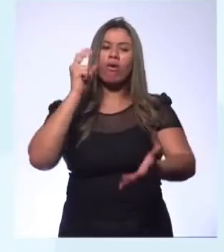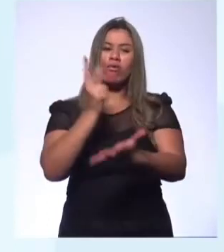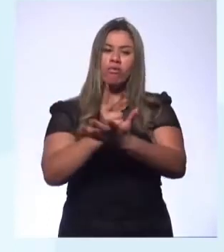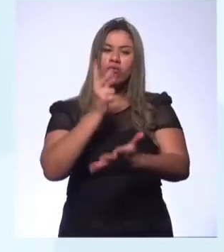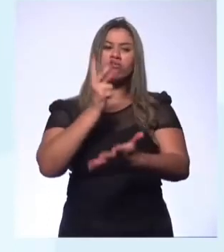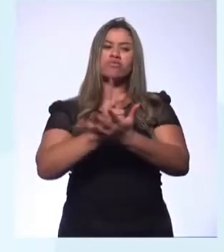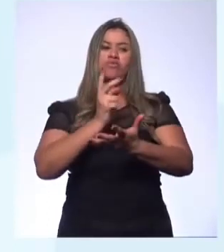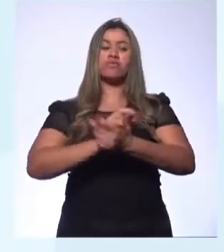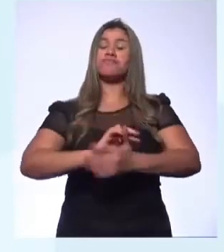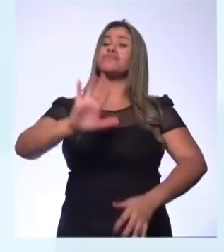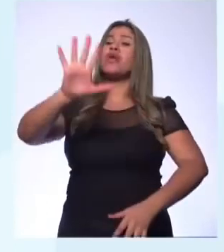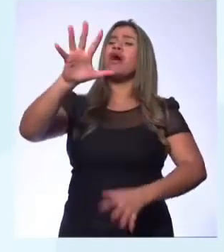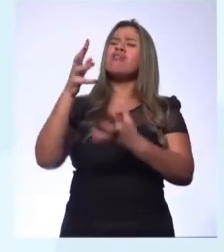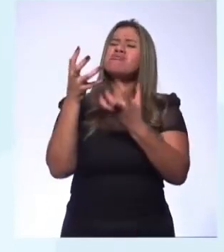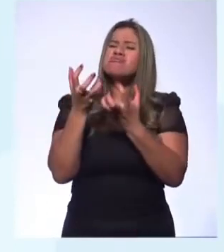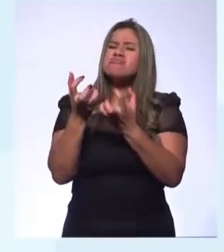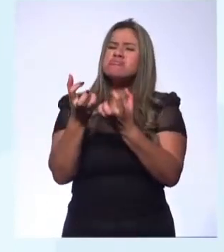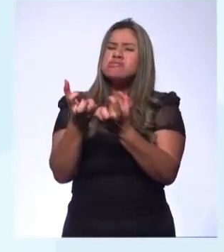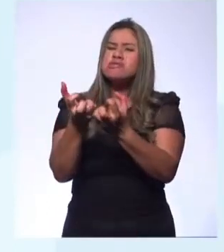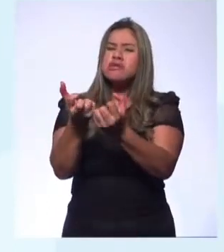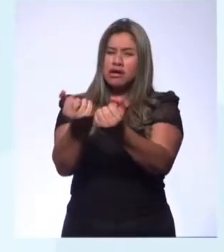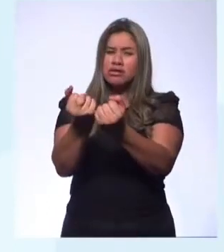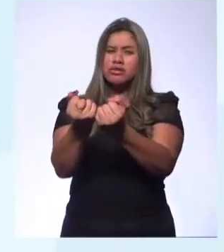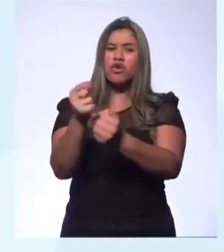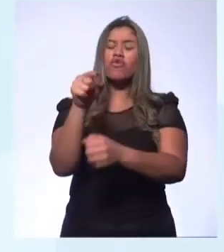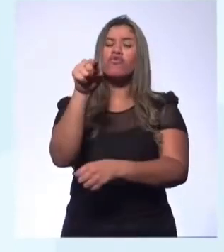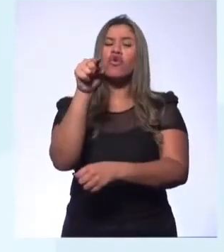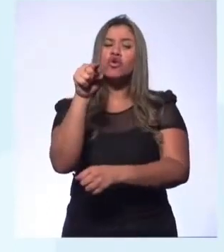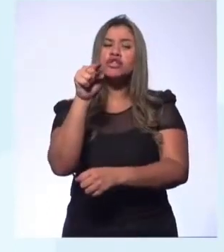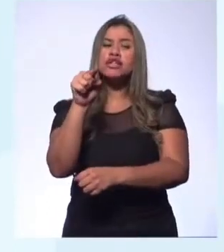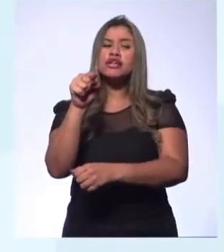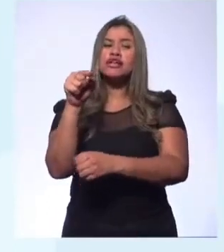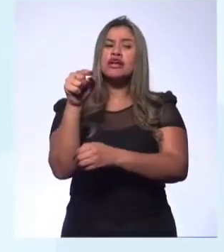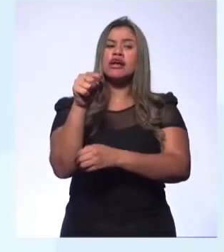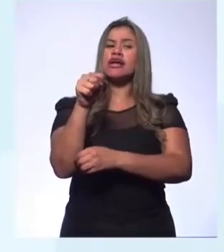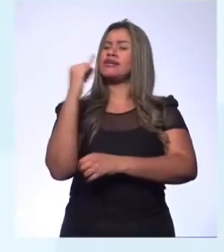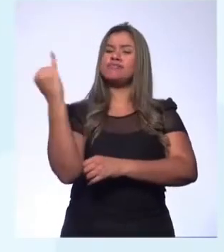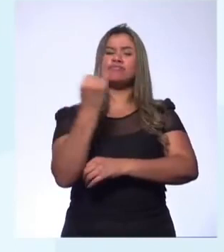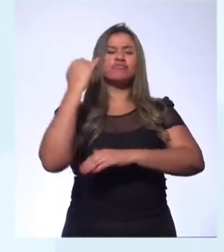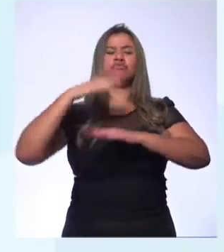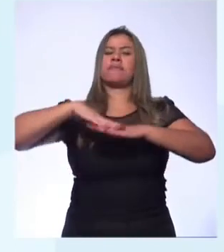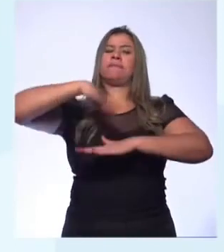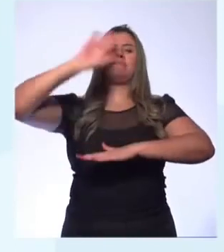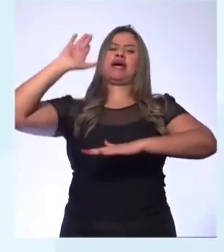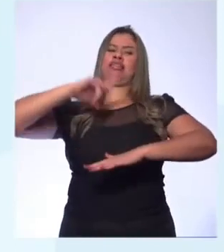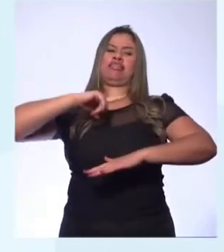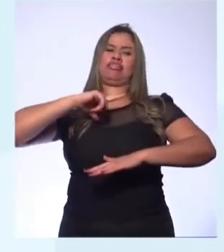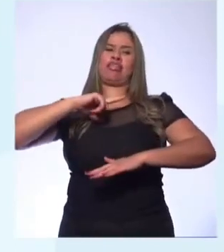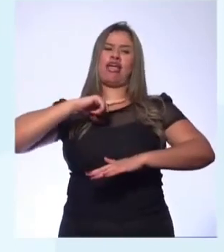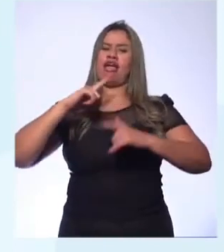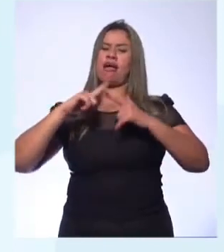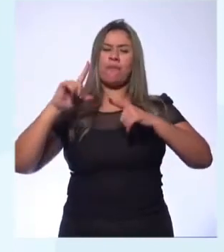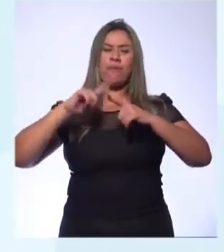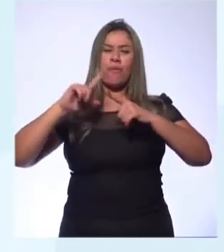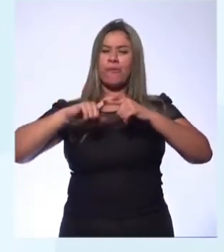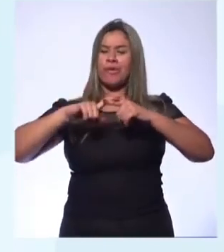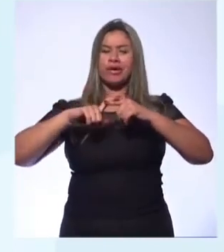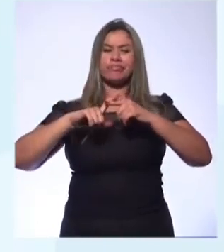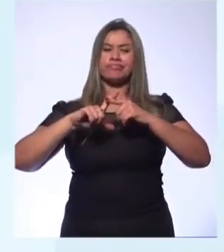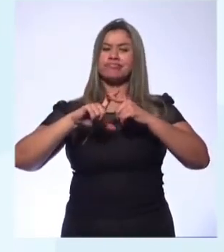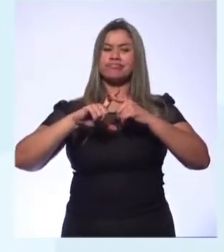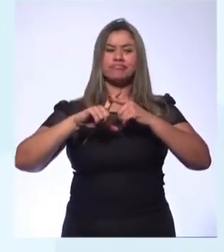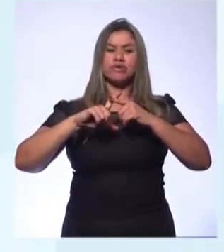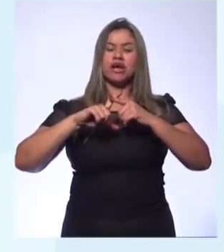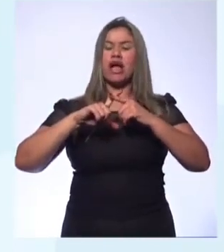Ó seca, a ti está reservado o mais importante papel entre as calamidades que hão